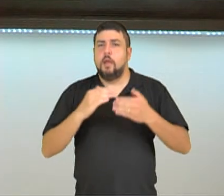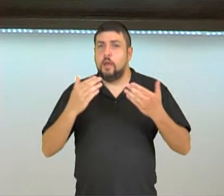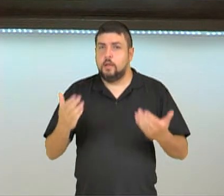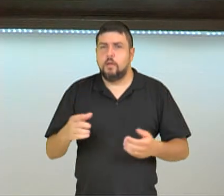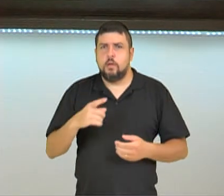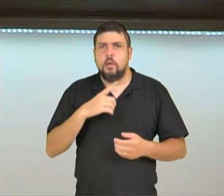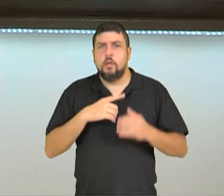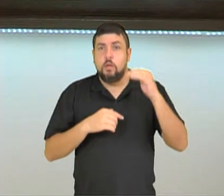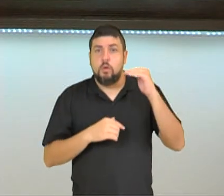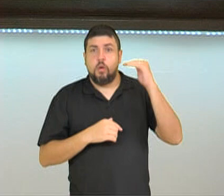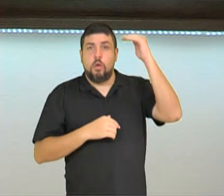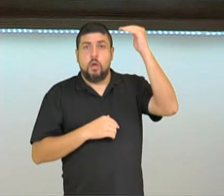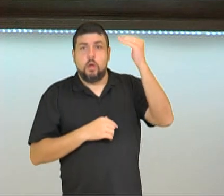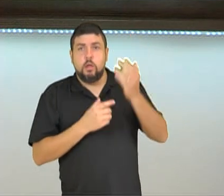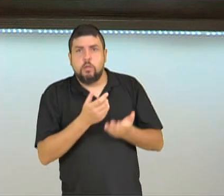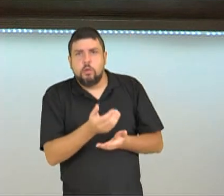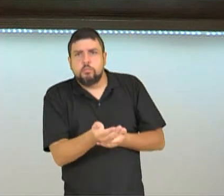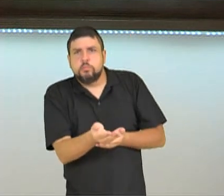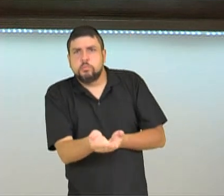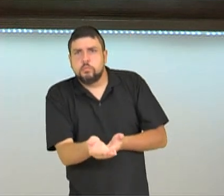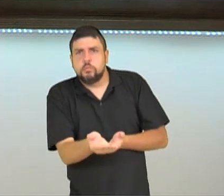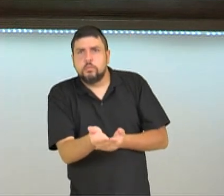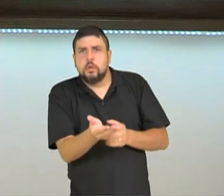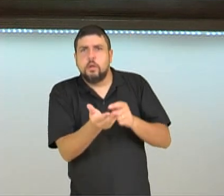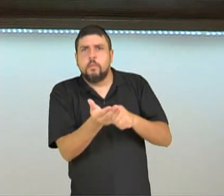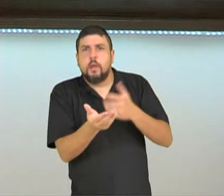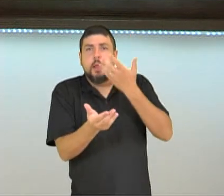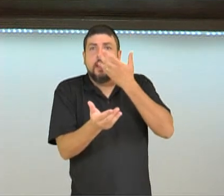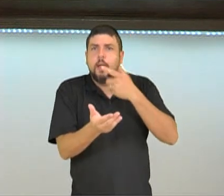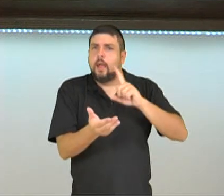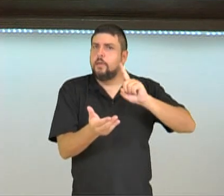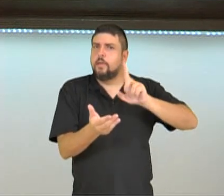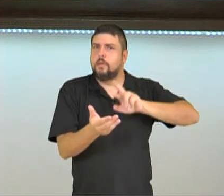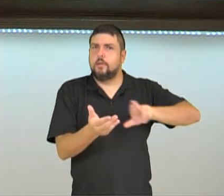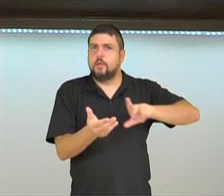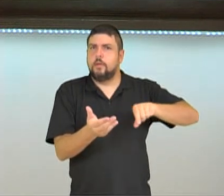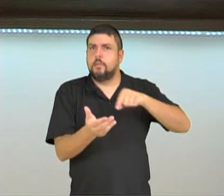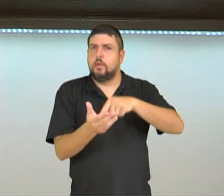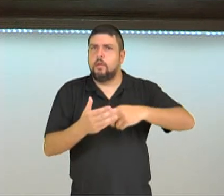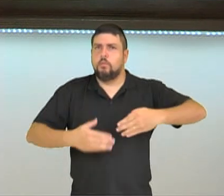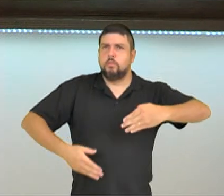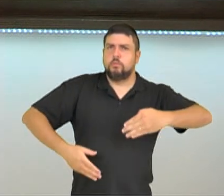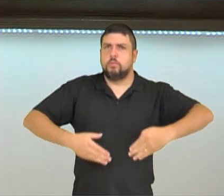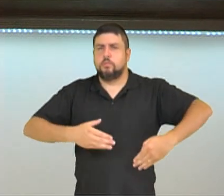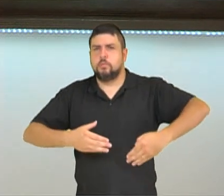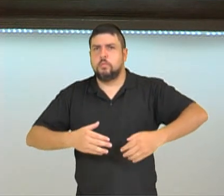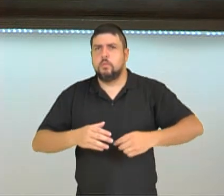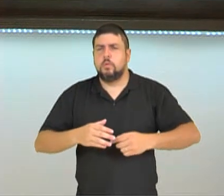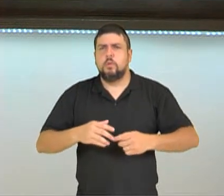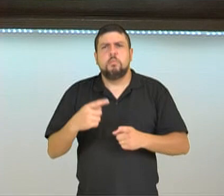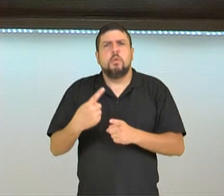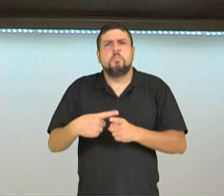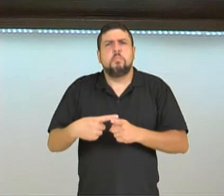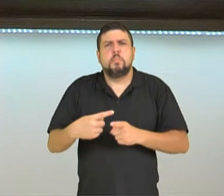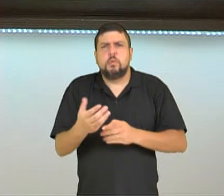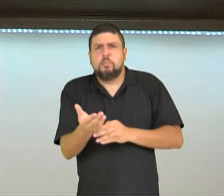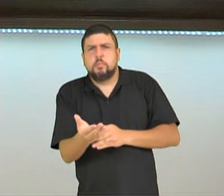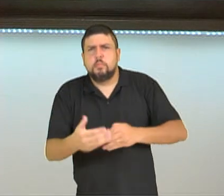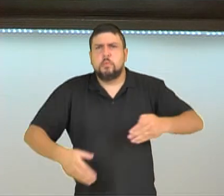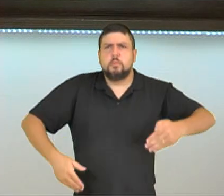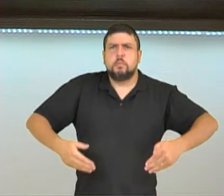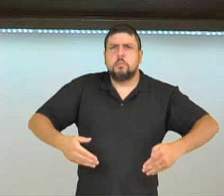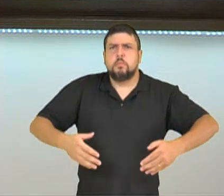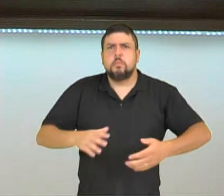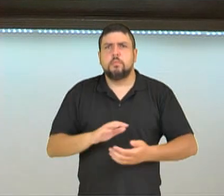adulto que segura uma mão que não é de criança, uma mão postiça ali, um protótipo. Qual que é o objetivo dessa mão e desse adulto?